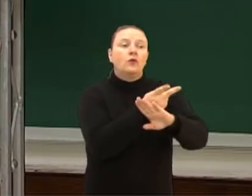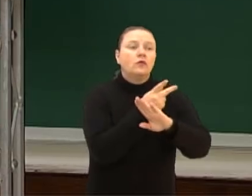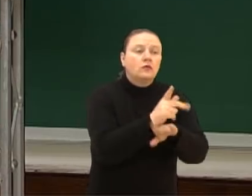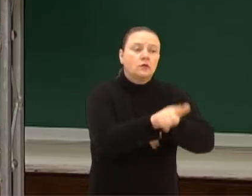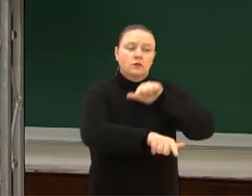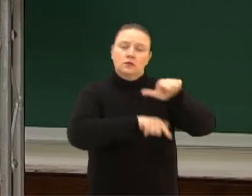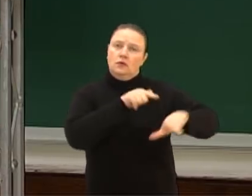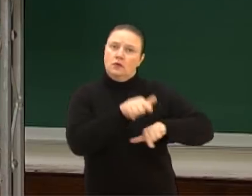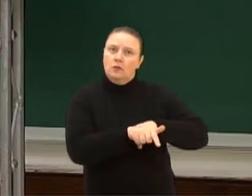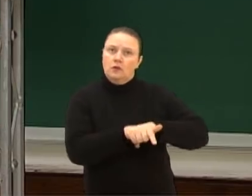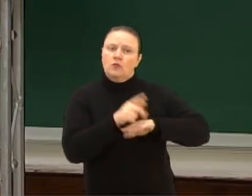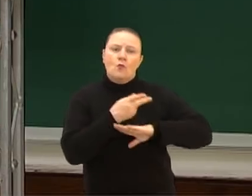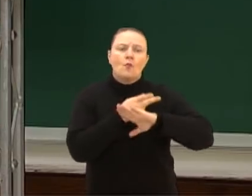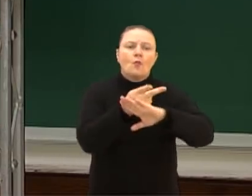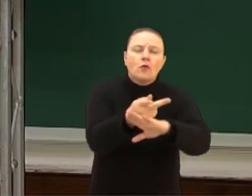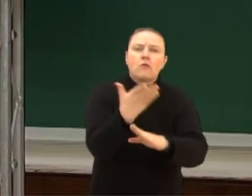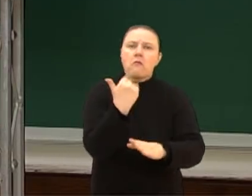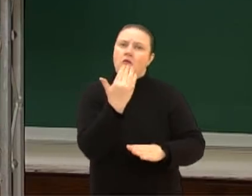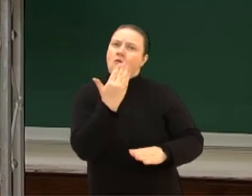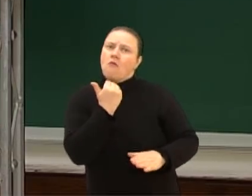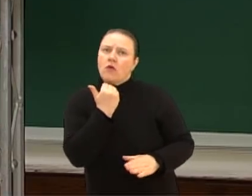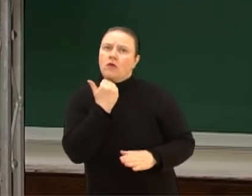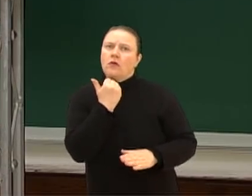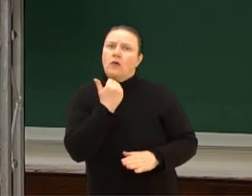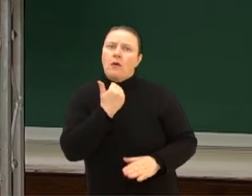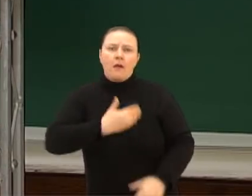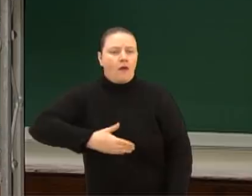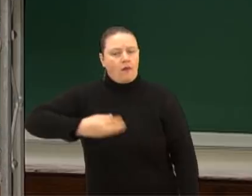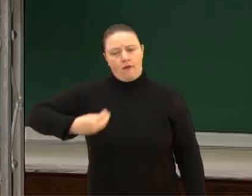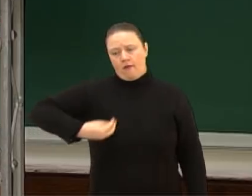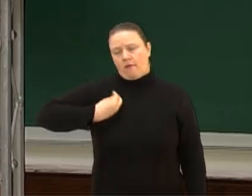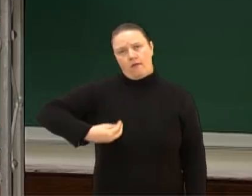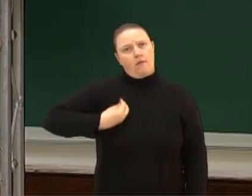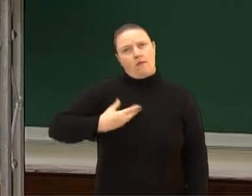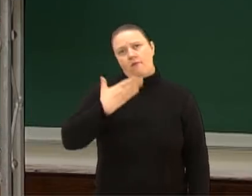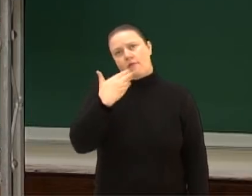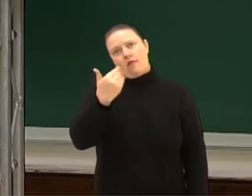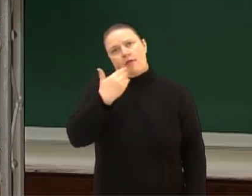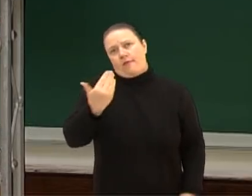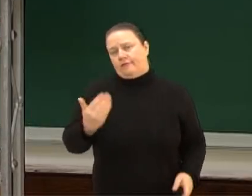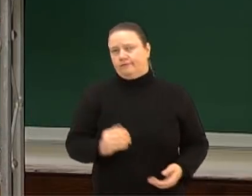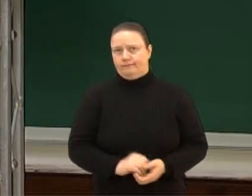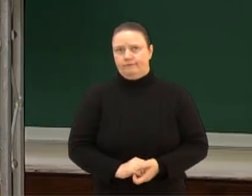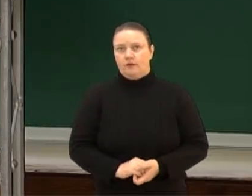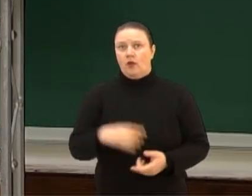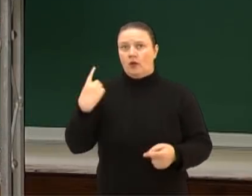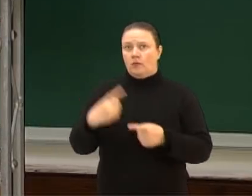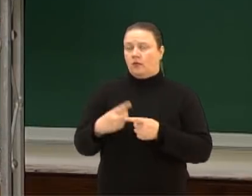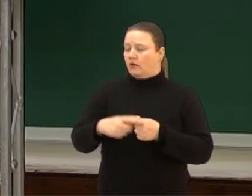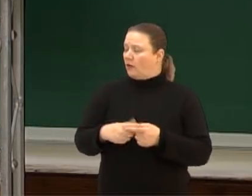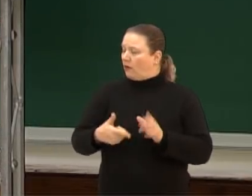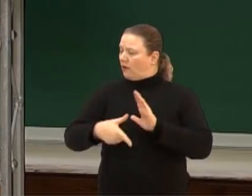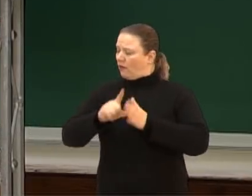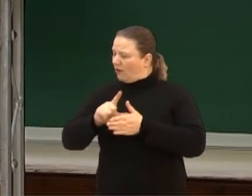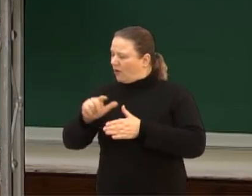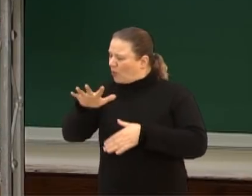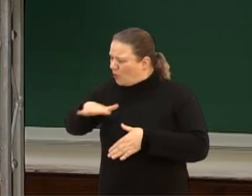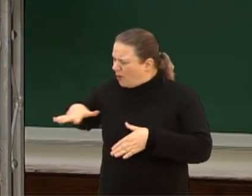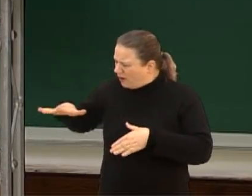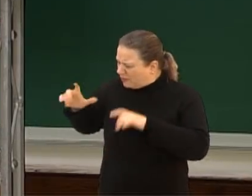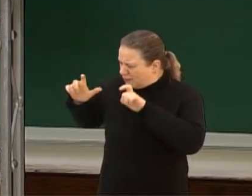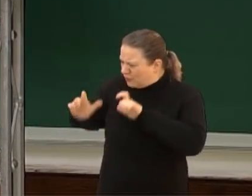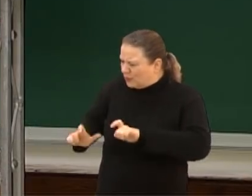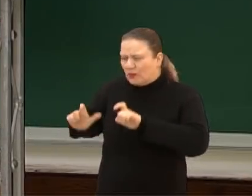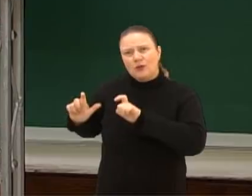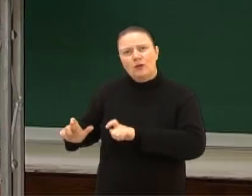trabalho, buscando alimento, enfim, melhores condições, porque a região, que nós já vamos